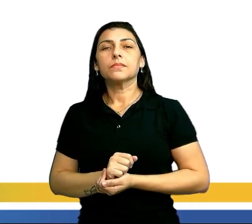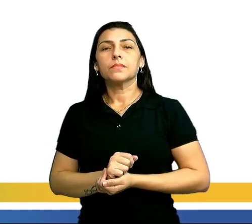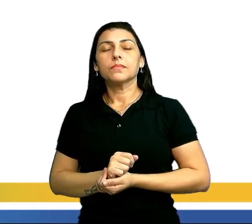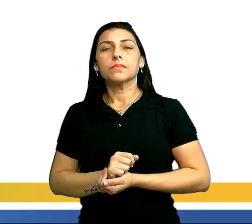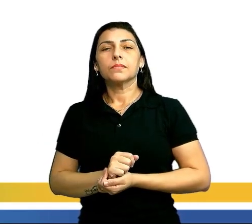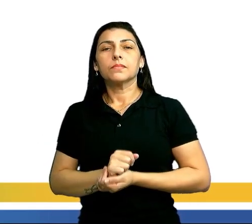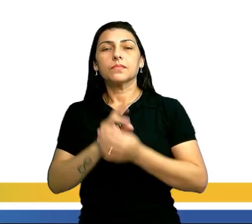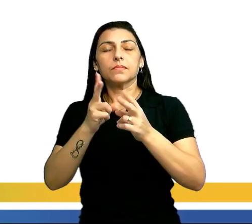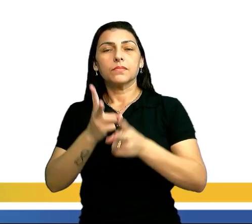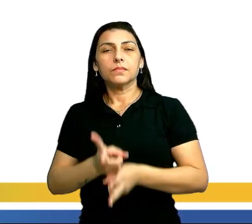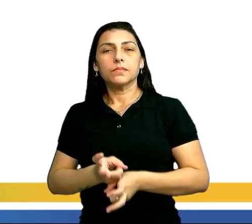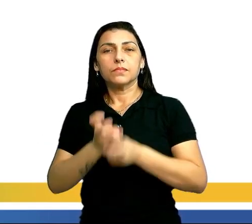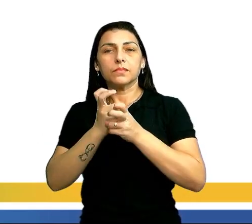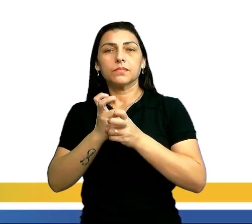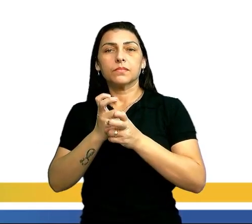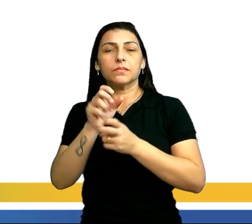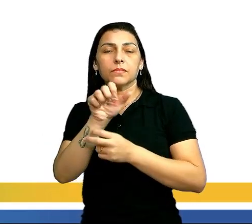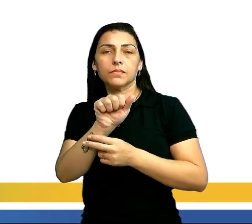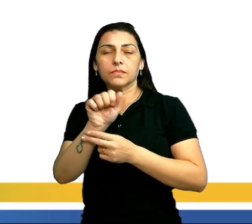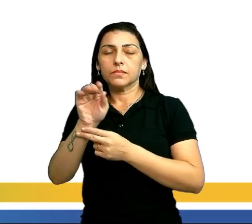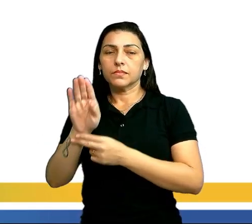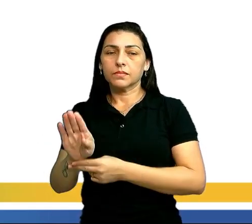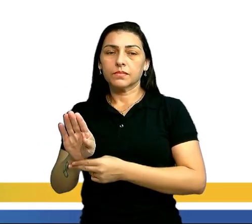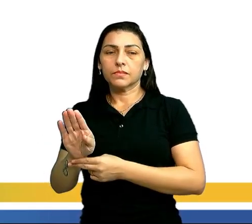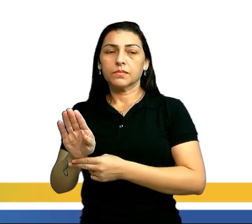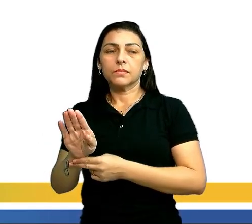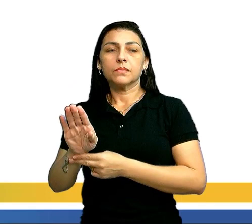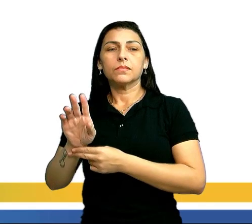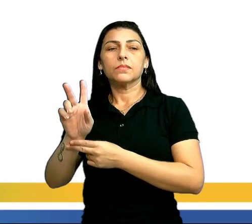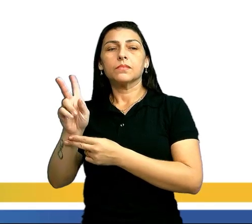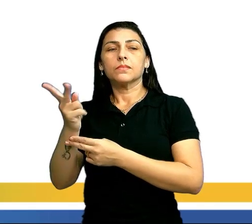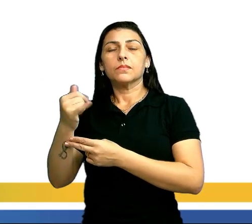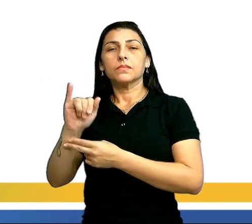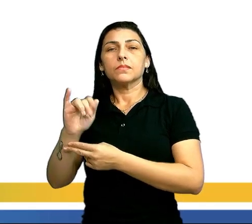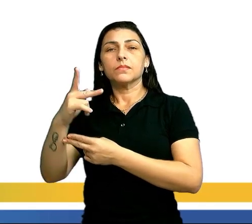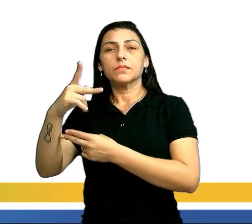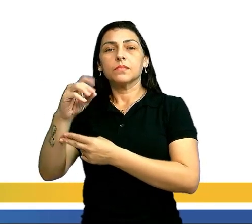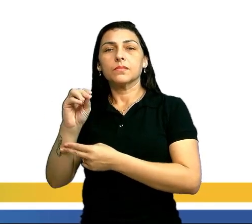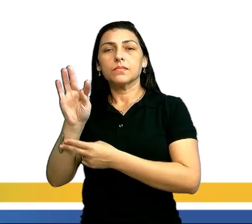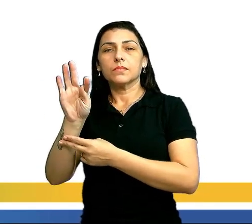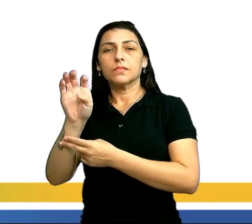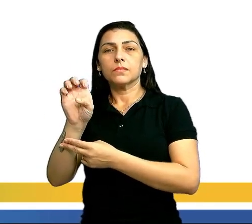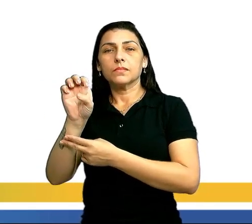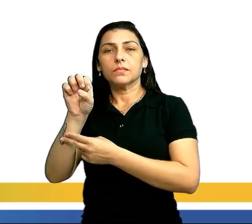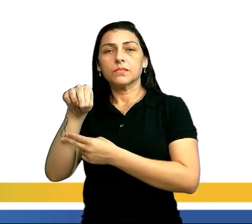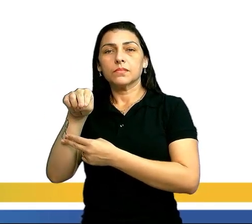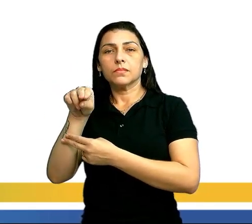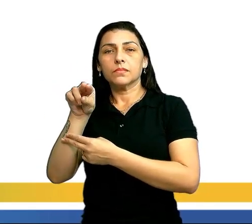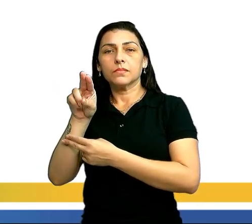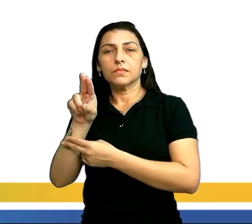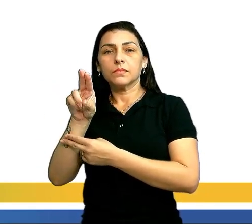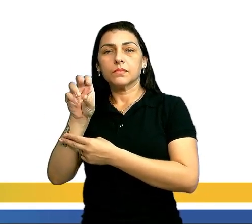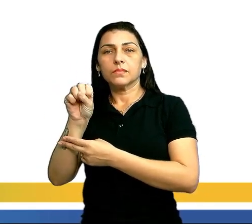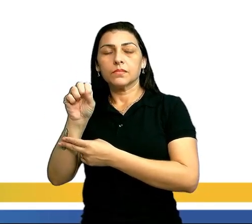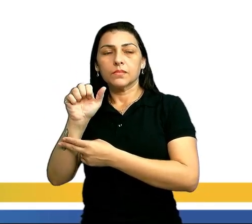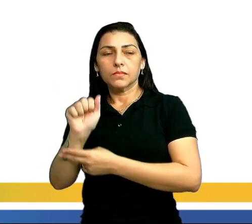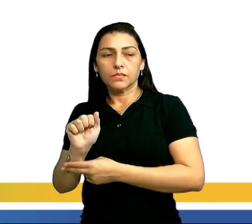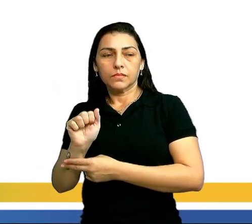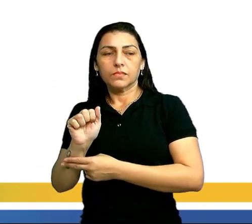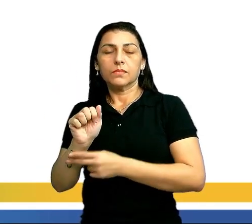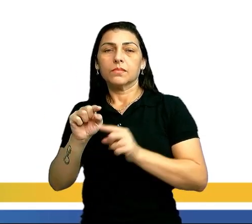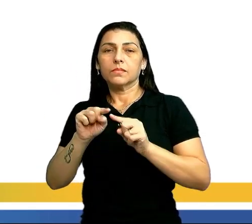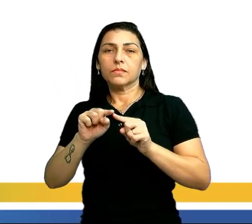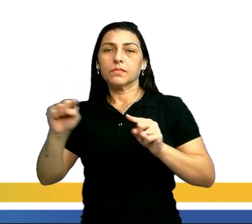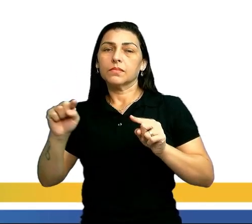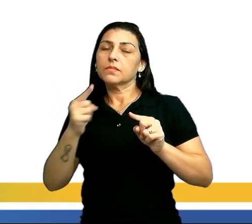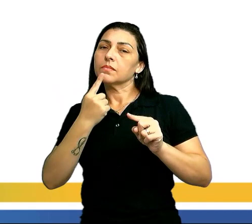lá. Note que a distância entre os pontos A e B é a hipotenusa do triângulo. Essa distância que está em vermelho, essa reta em vermelho.